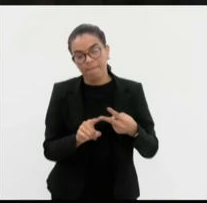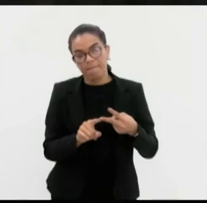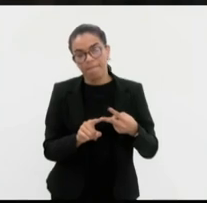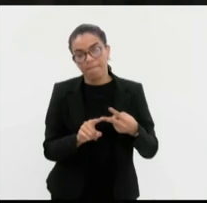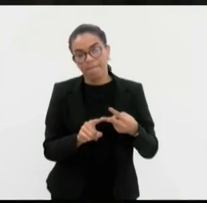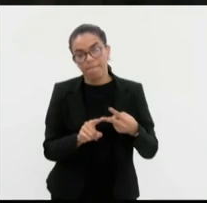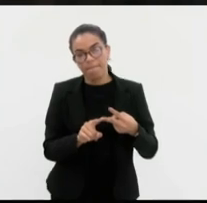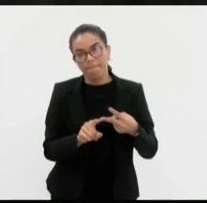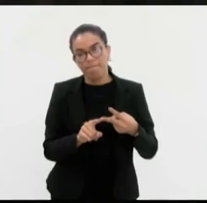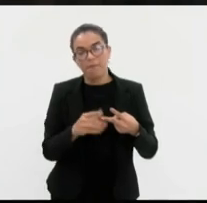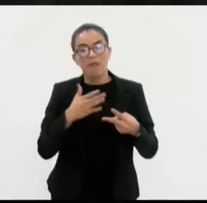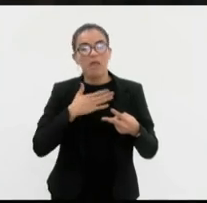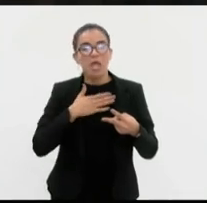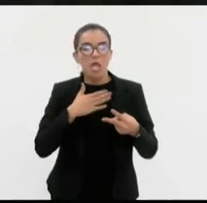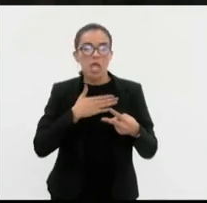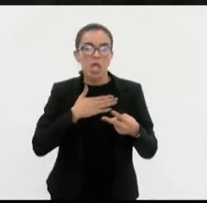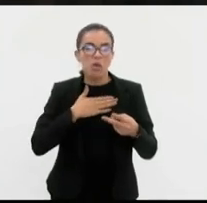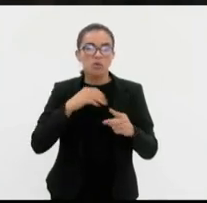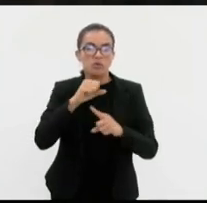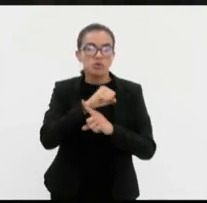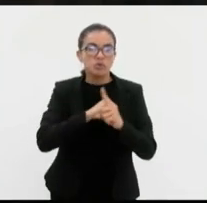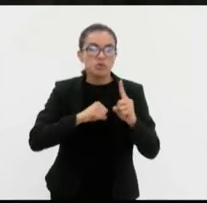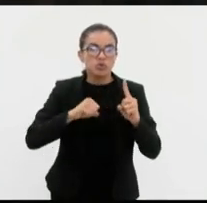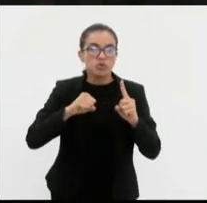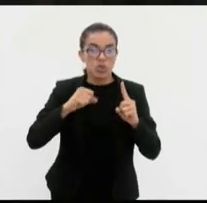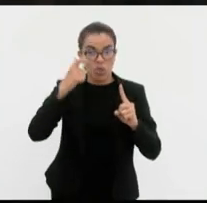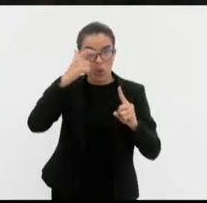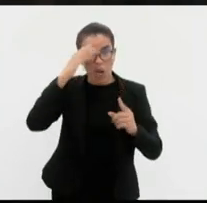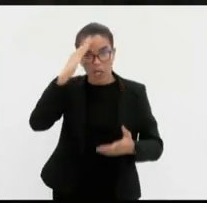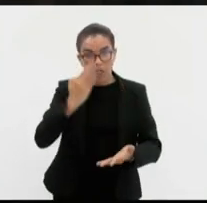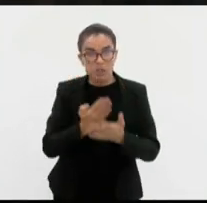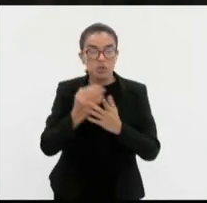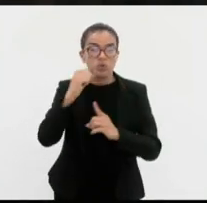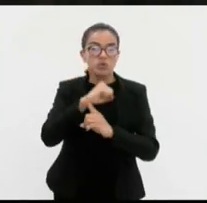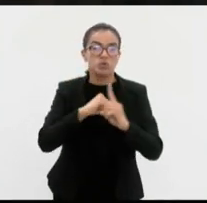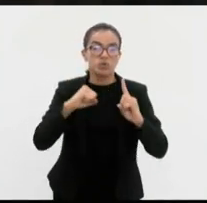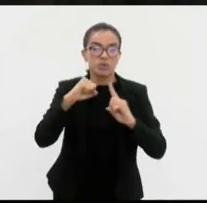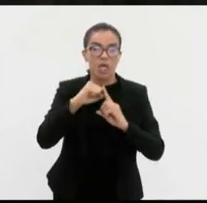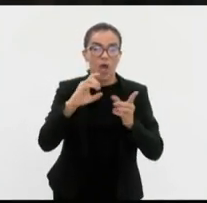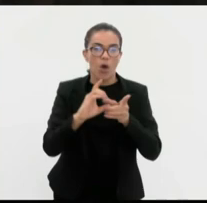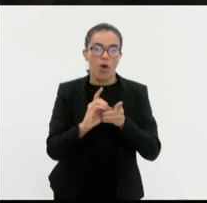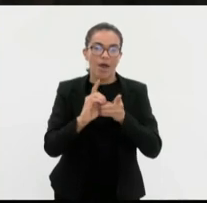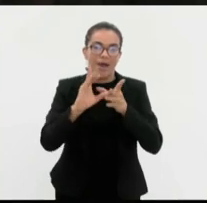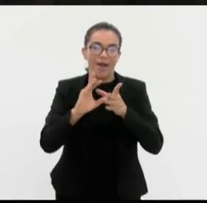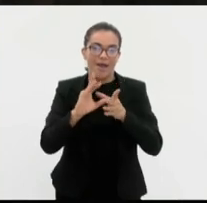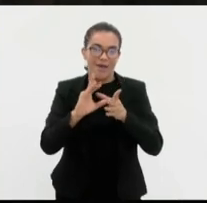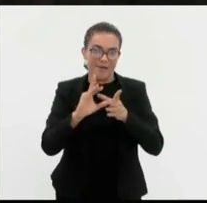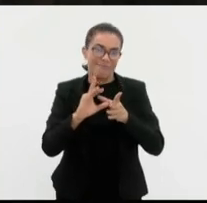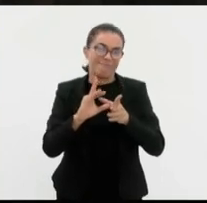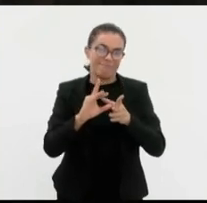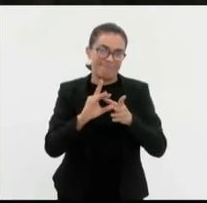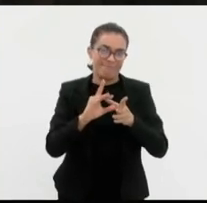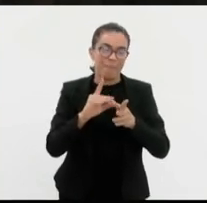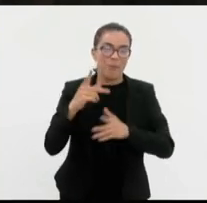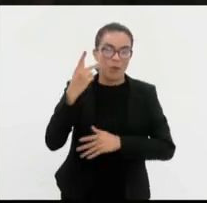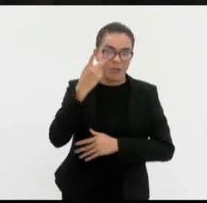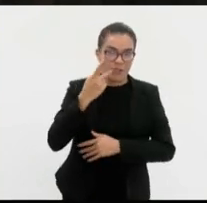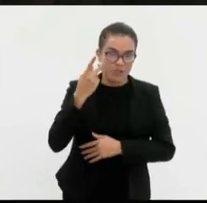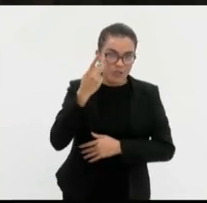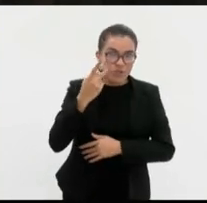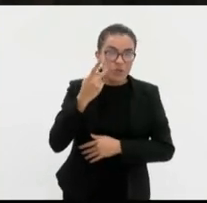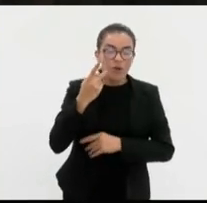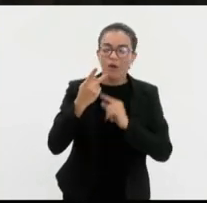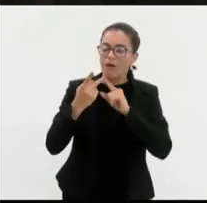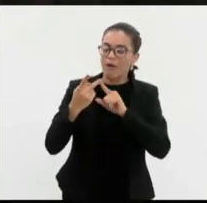sou um social Democrata e por via de consequência desejo políticas